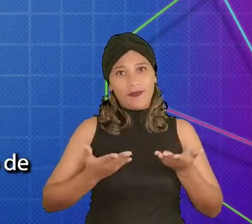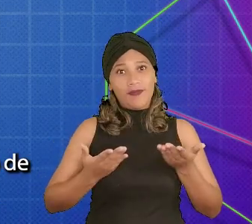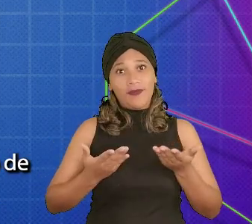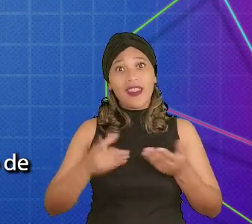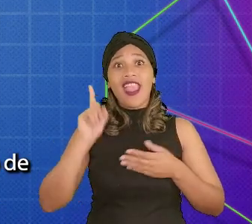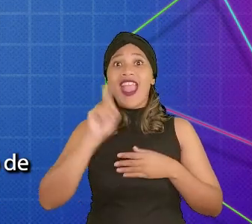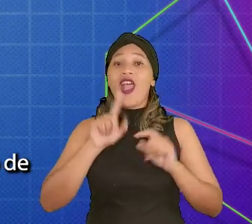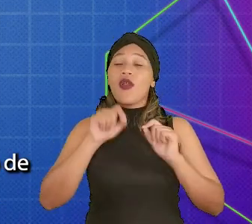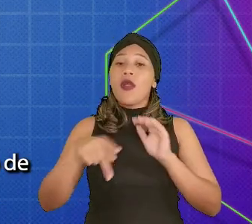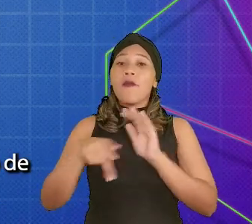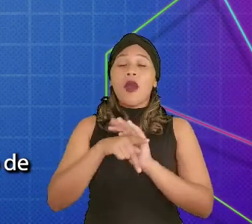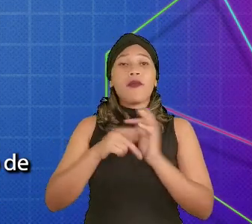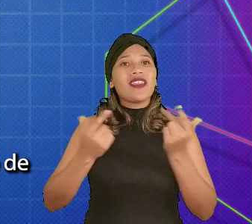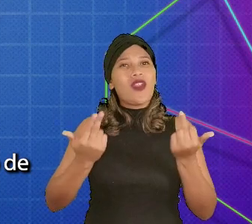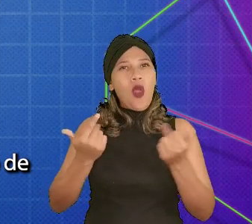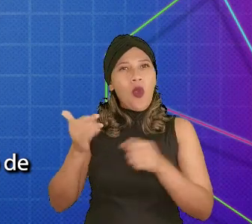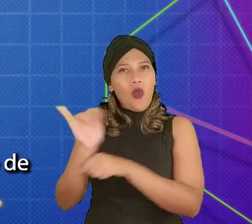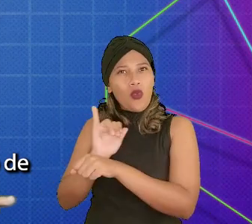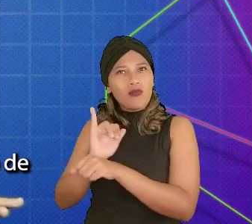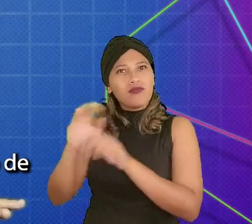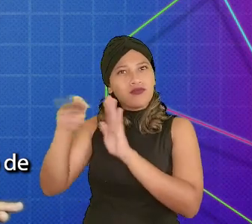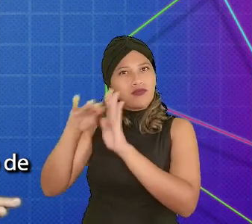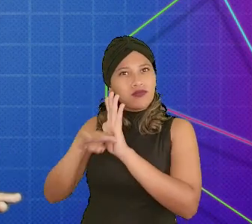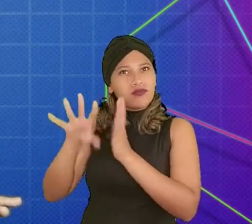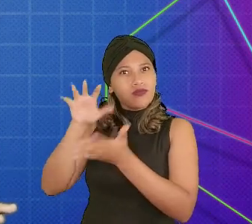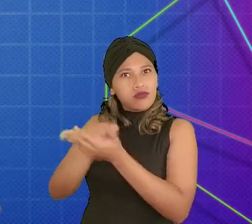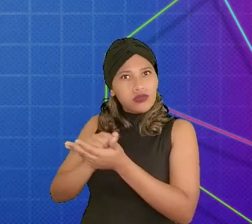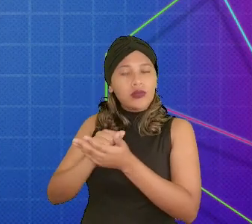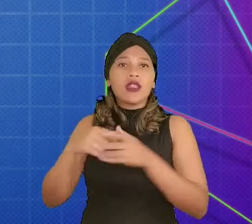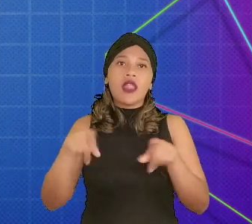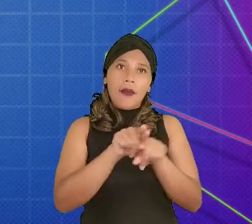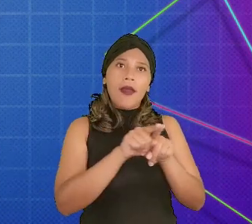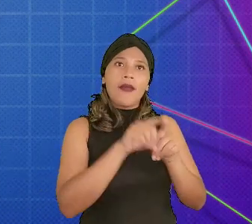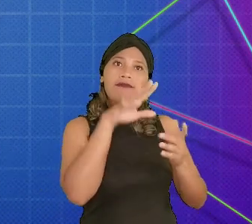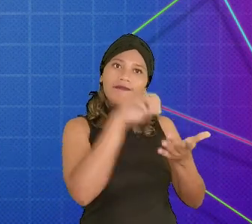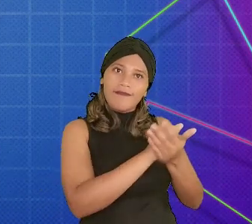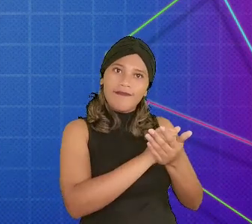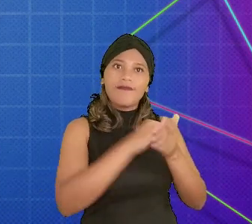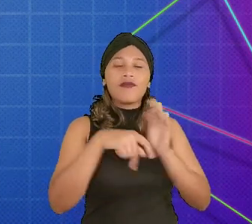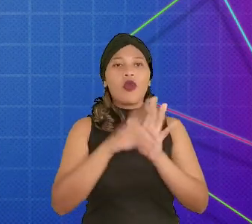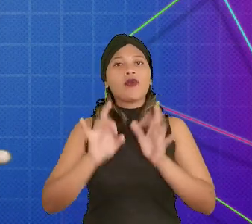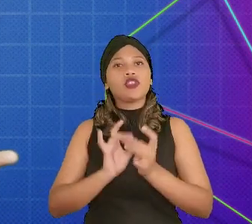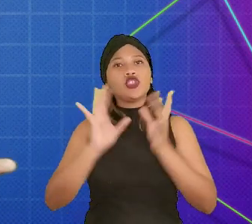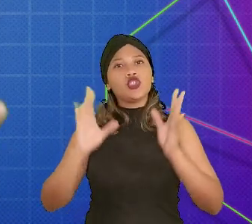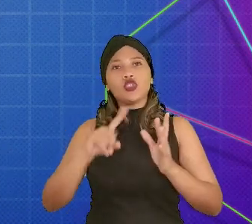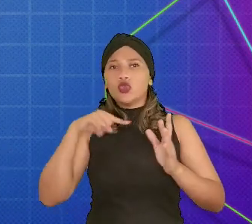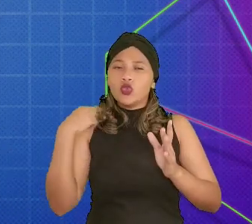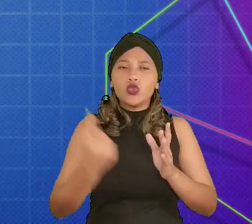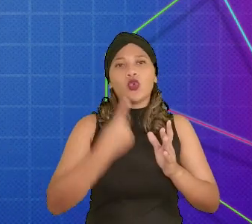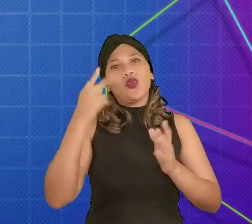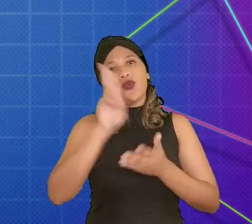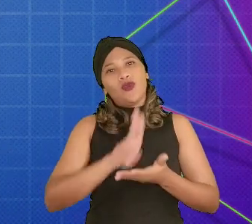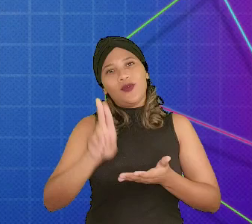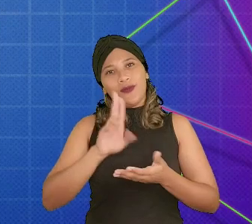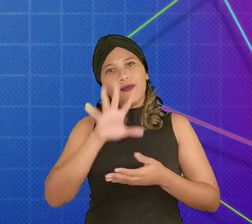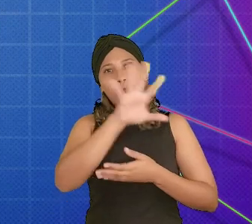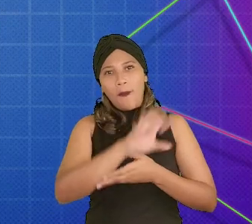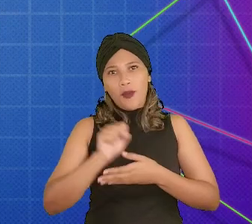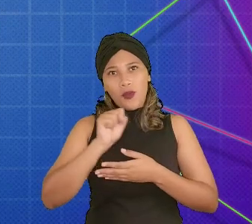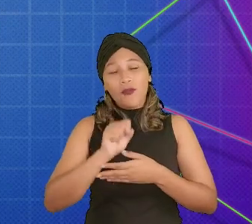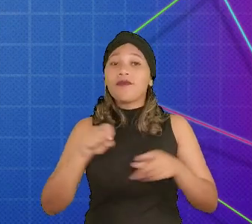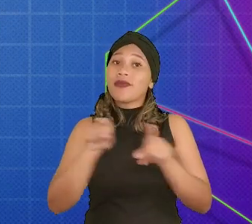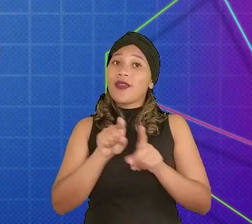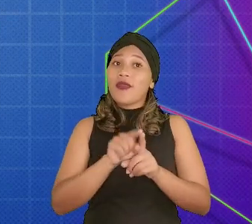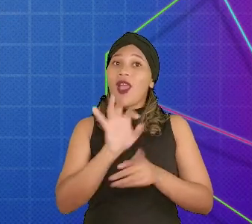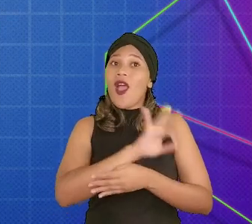Audio Library, é um banco de dados com milhares de músicas sem direitos autorais e disponíveis para todos os usuários.